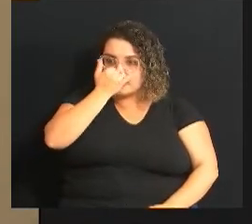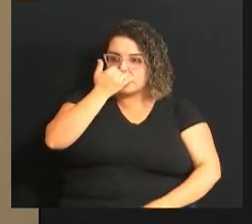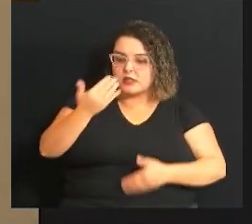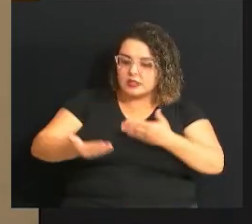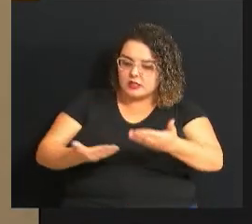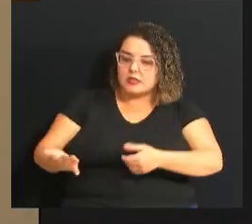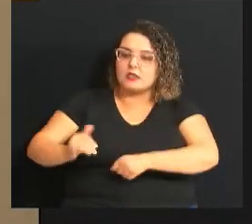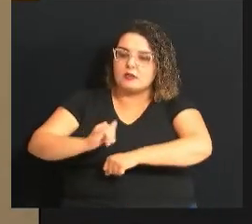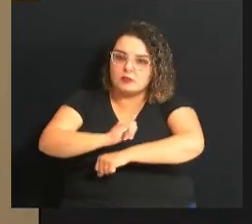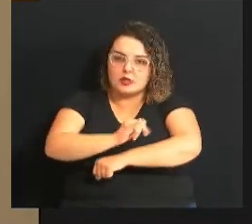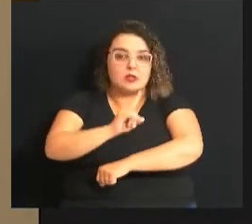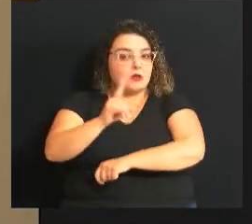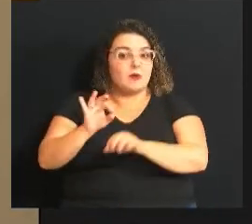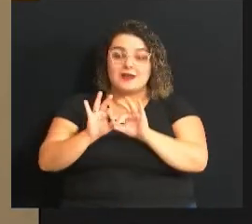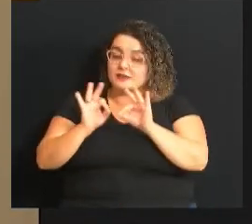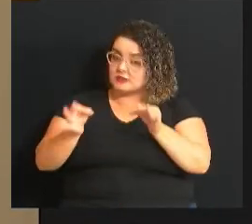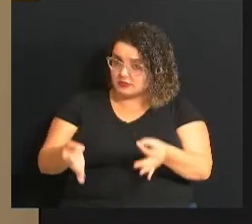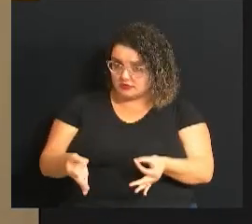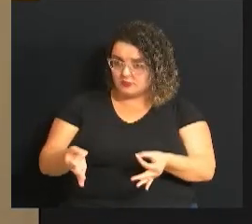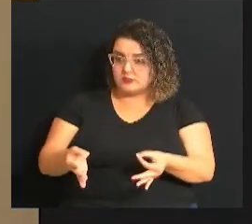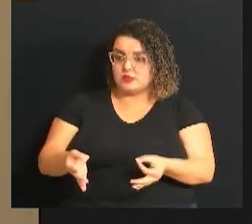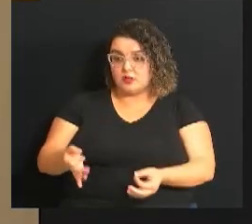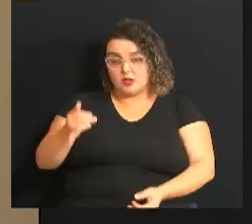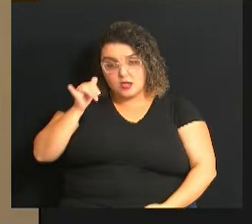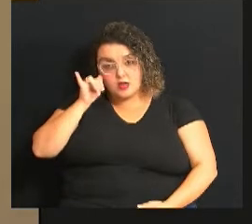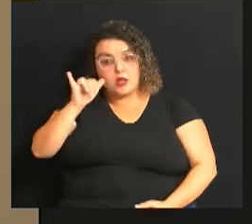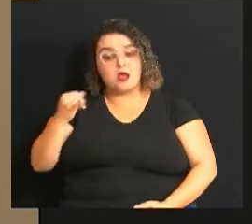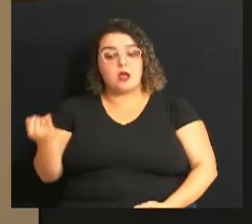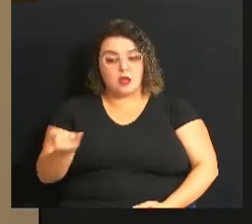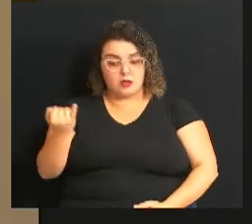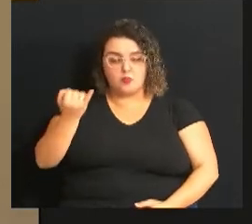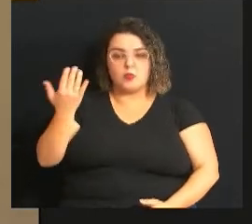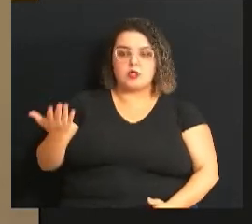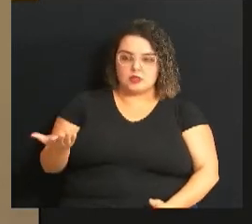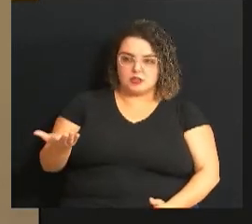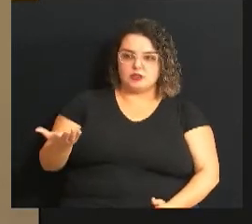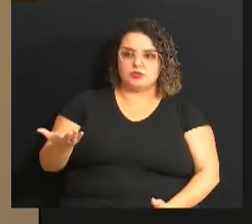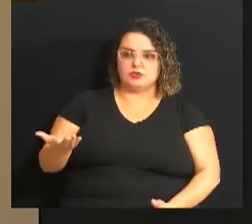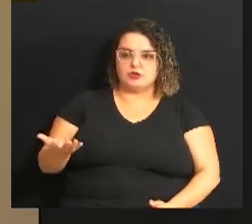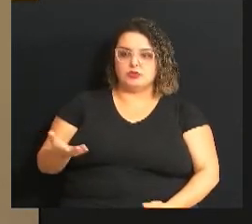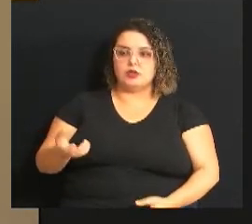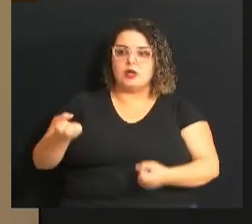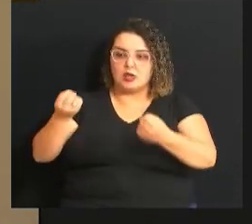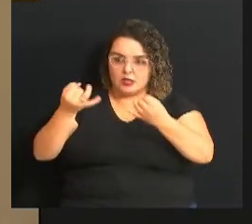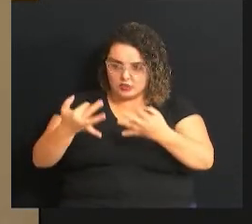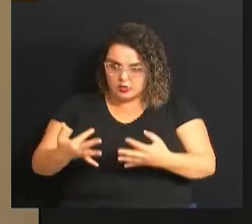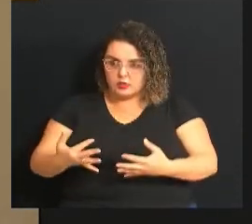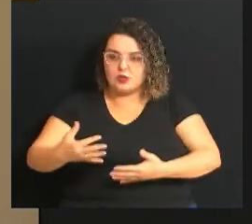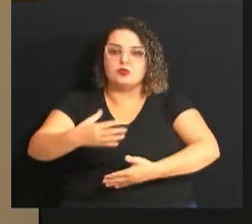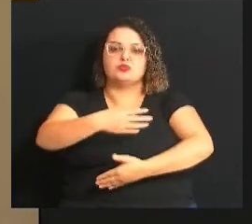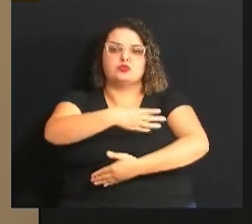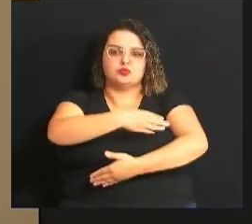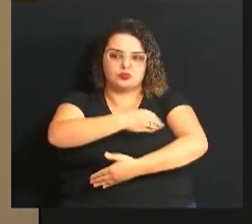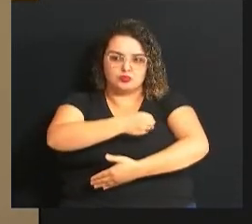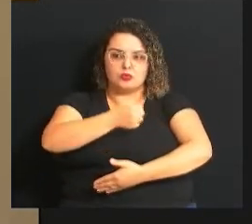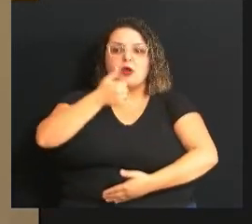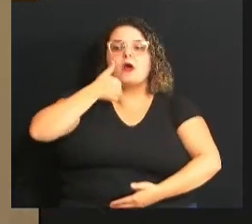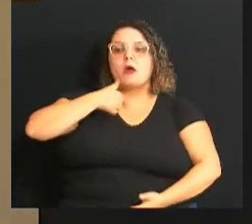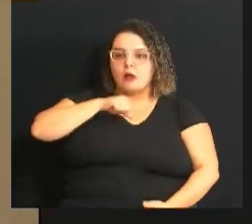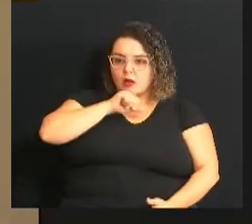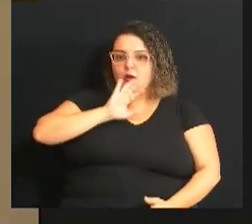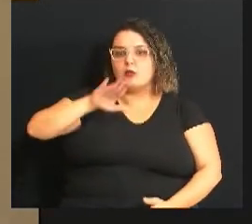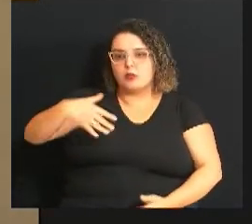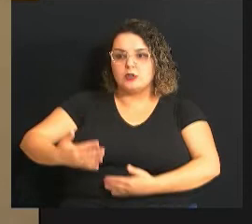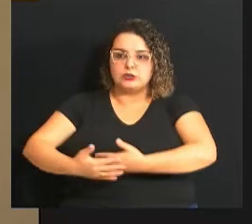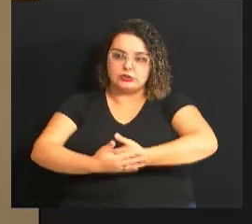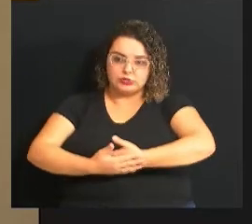coisa simples, então a prevenção é extremamente importante. Então, a orientação do aleitamento materno, quando é bebê,